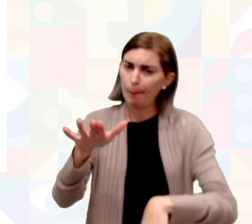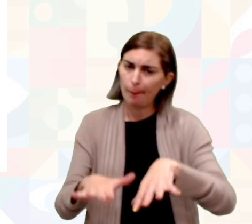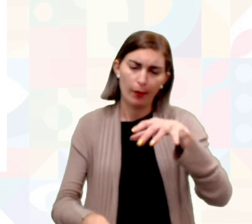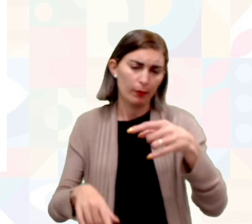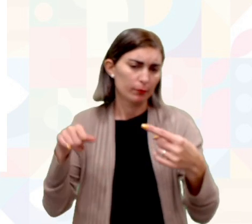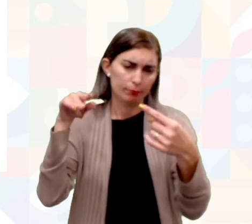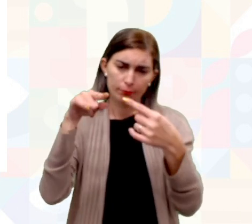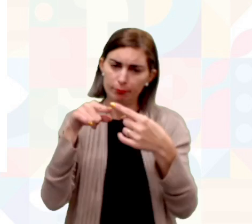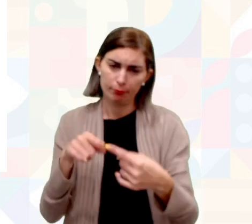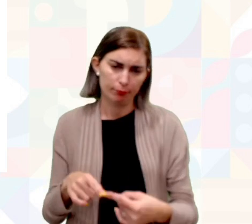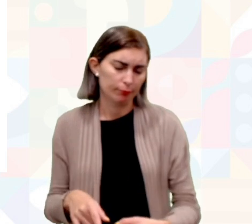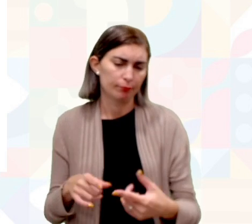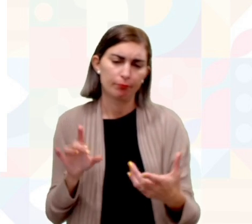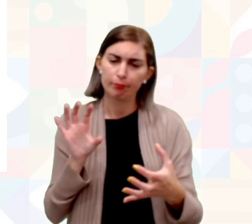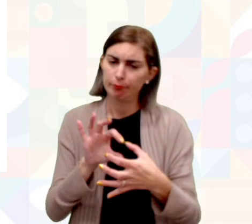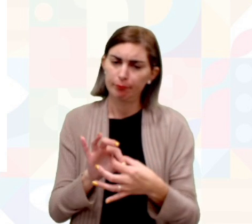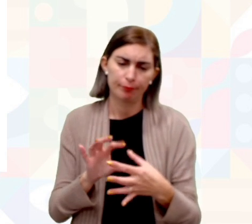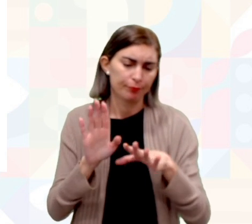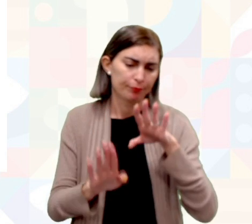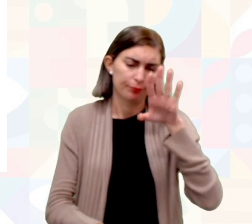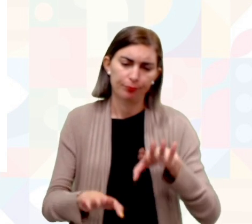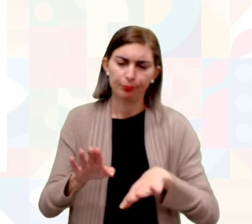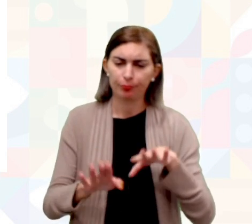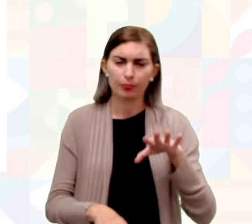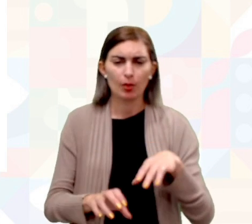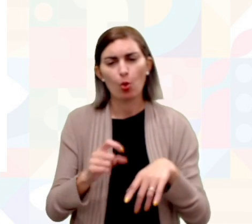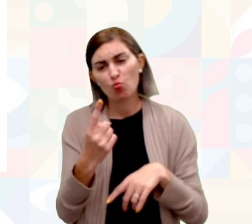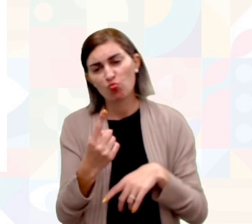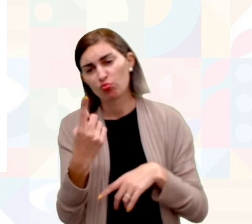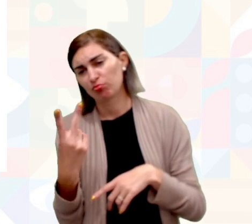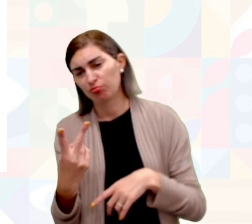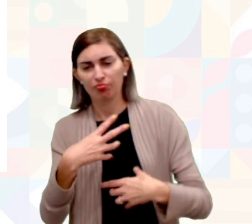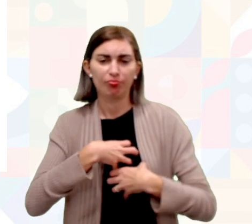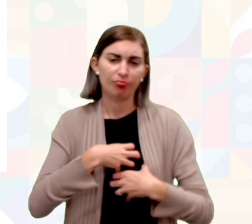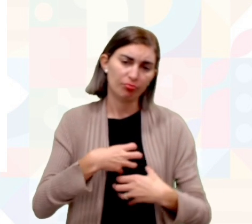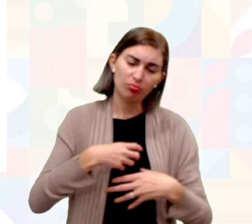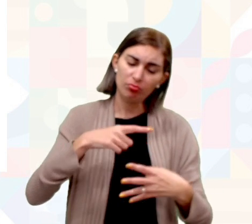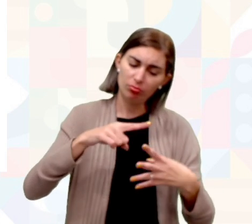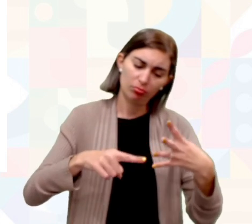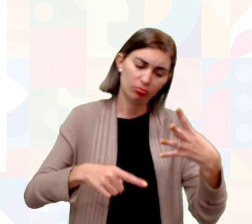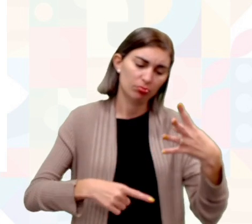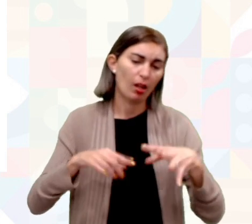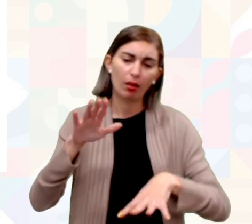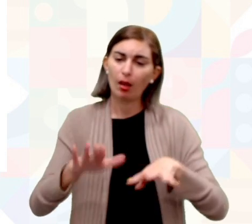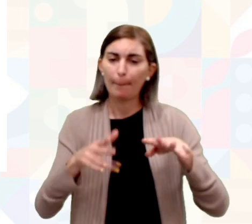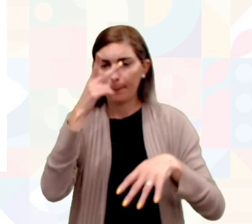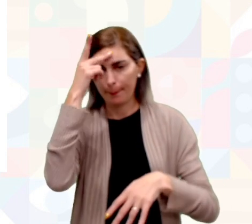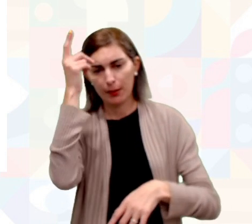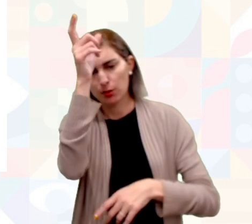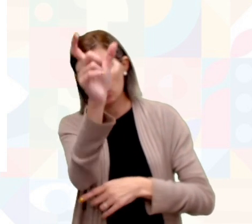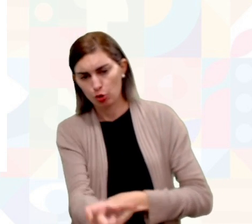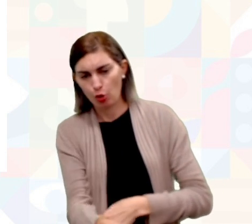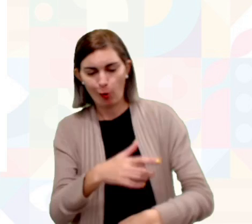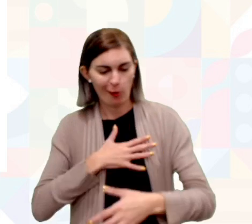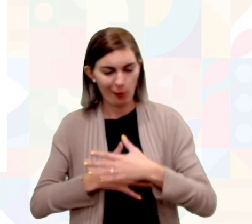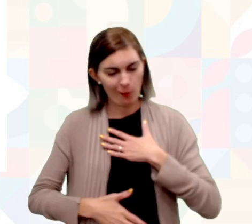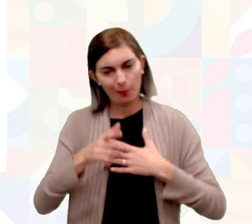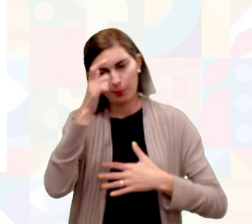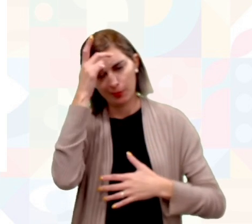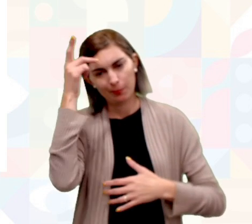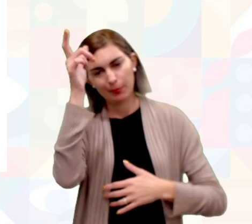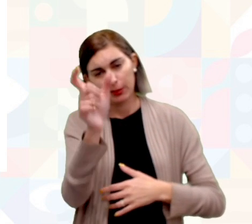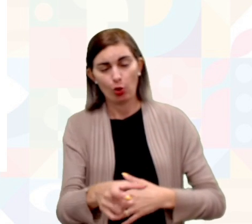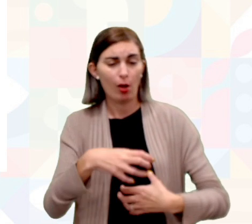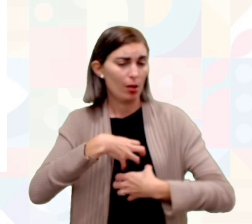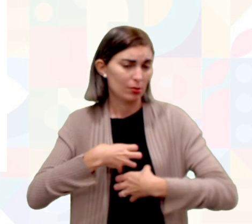associado ou pode ser, né, 1 ou 2 sintomas, tá? Depende do indivíduo, aquela questão que a gente falou anteriormente, da